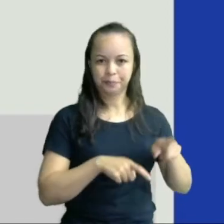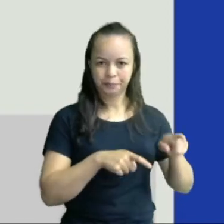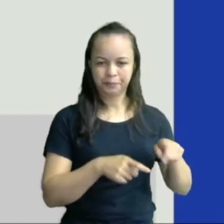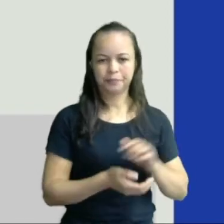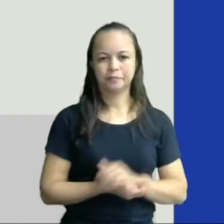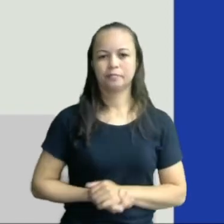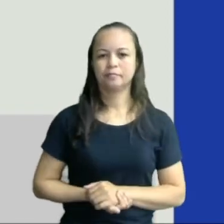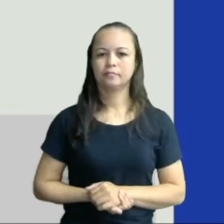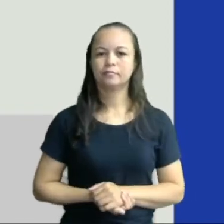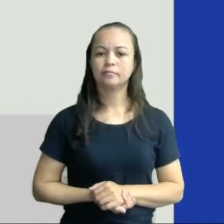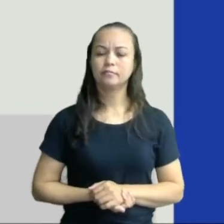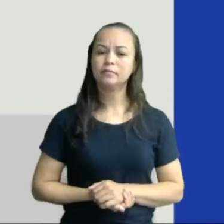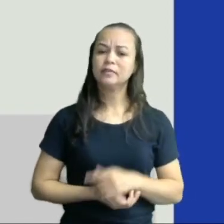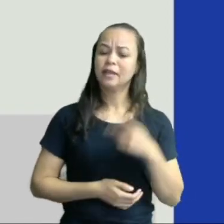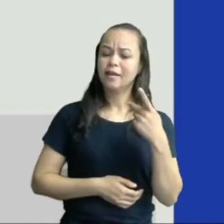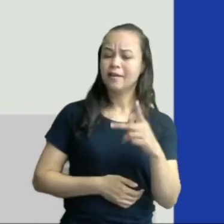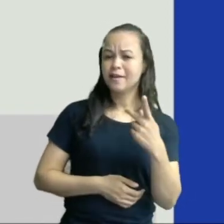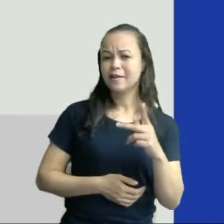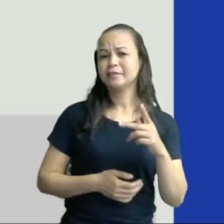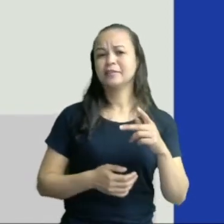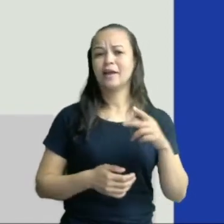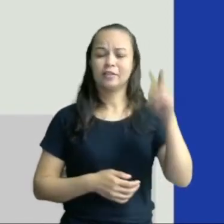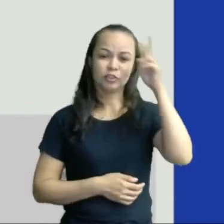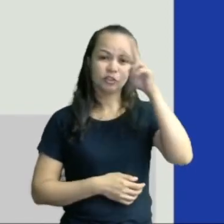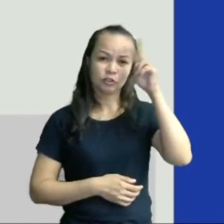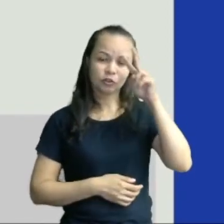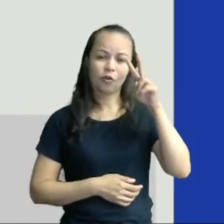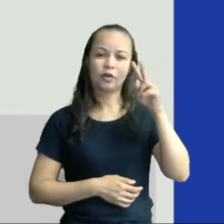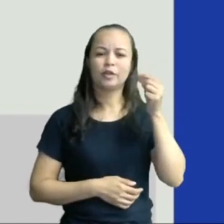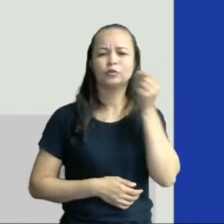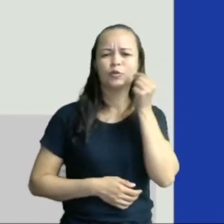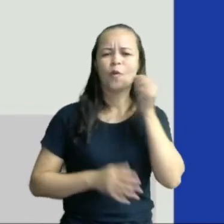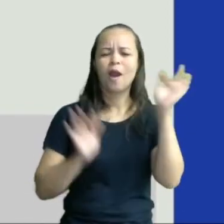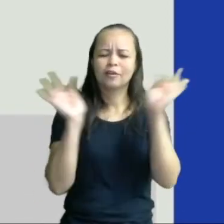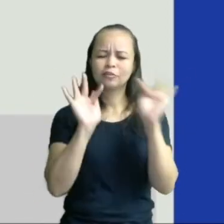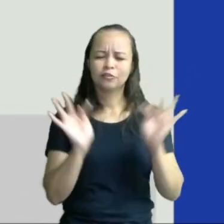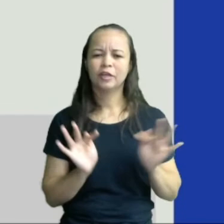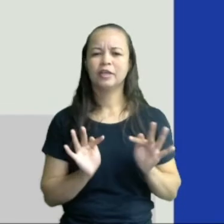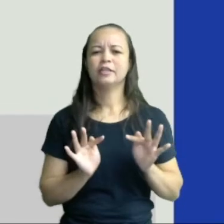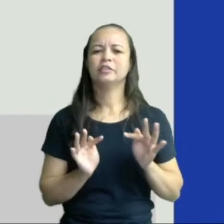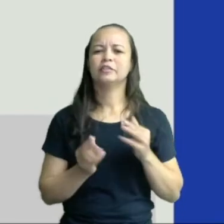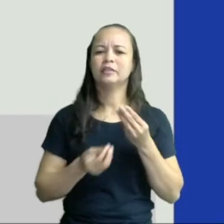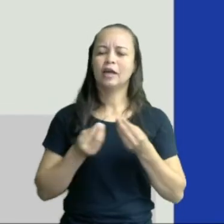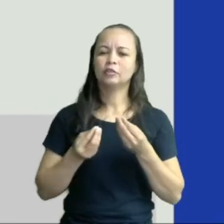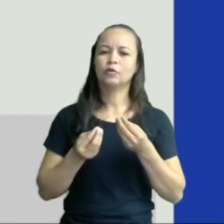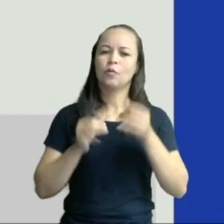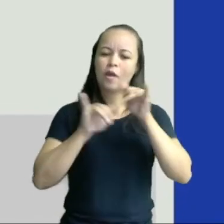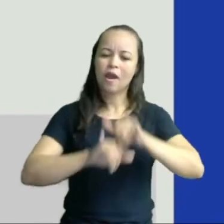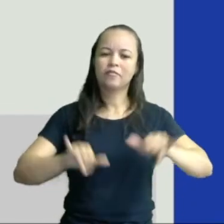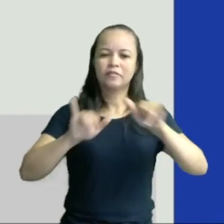Desculpa. E essa história de um rato feliz, eu te conto tal como contaram a mim.